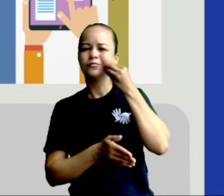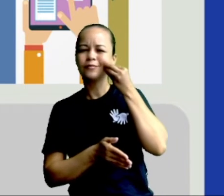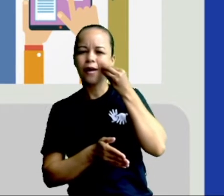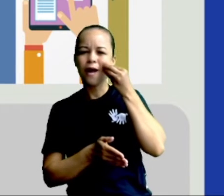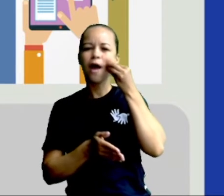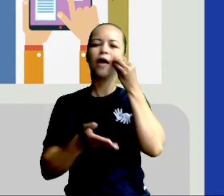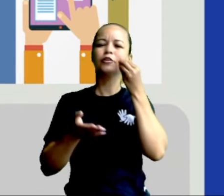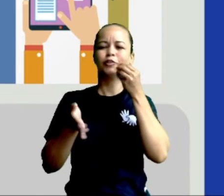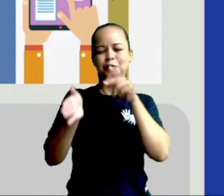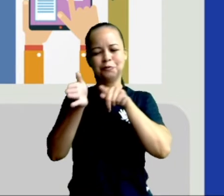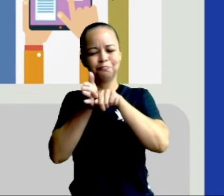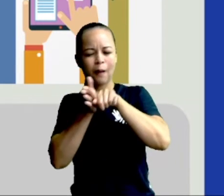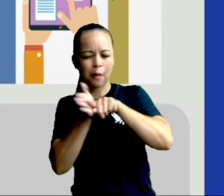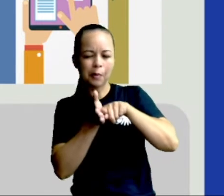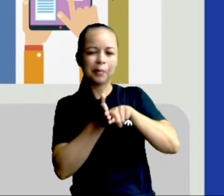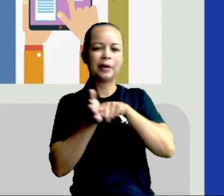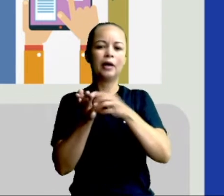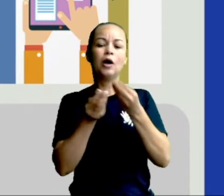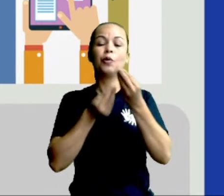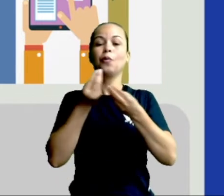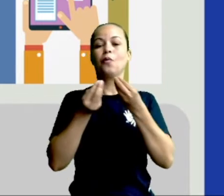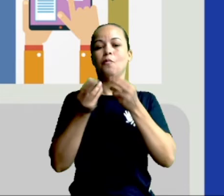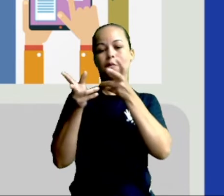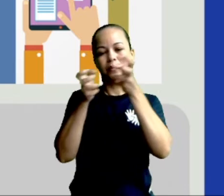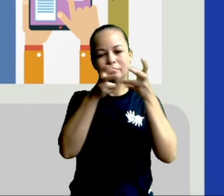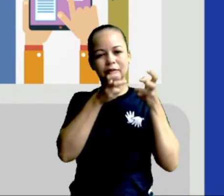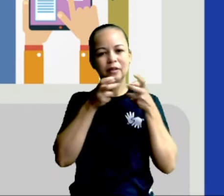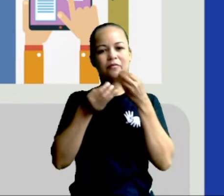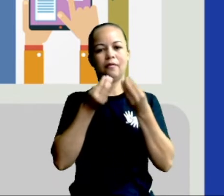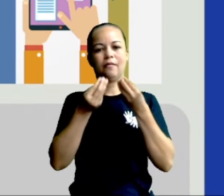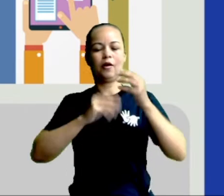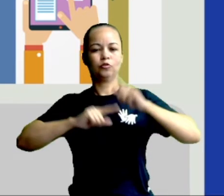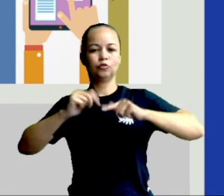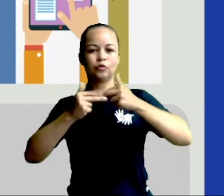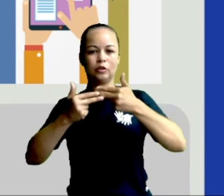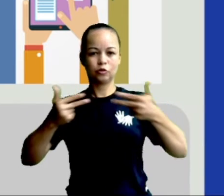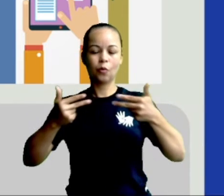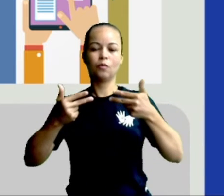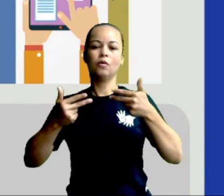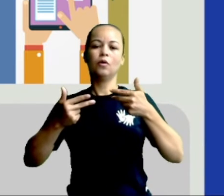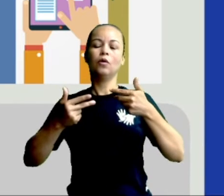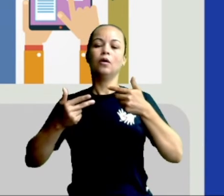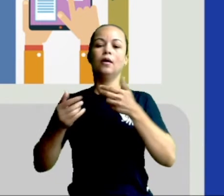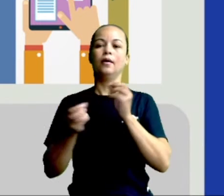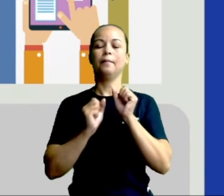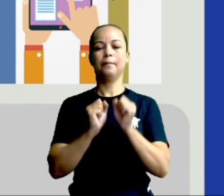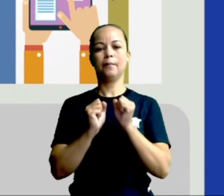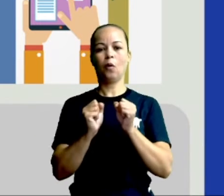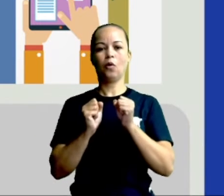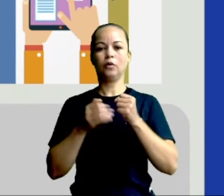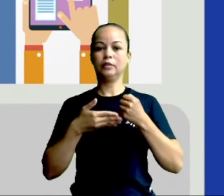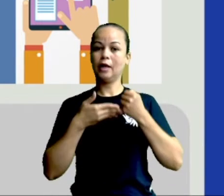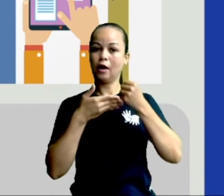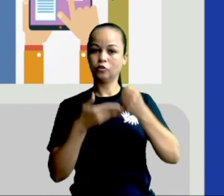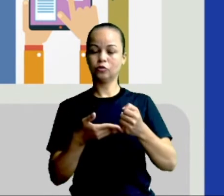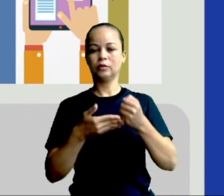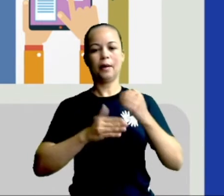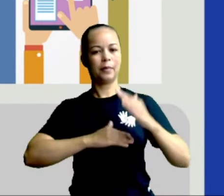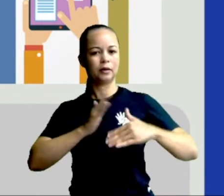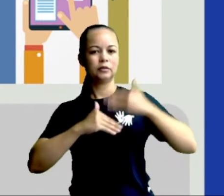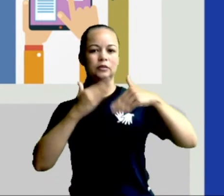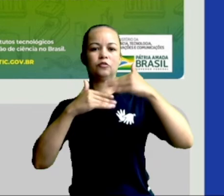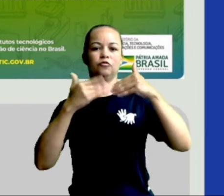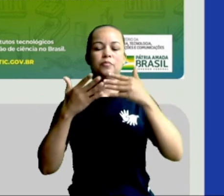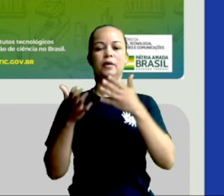se observado como determinados produtos podem contribuir ainda mais para o desenvolvimento